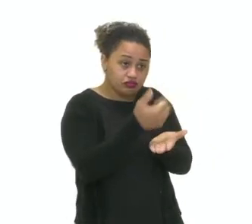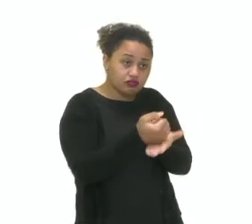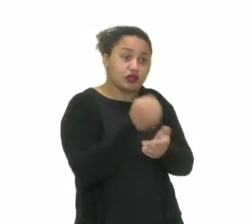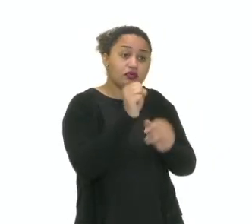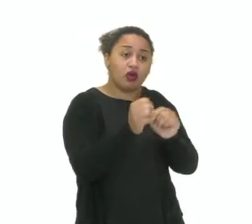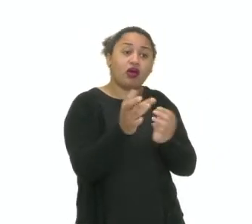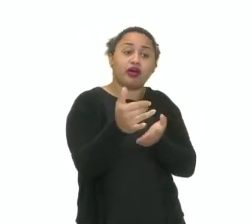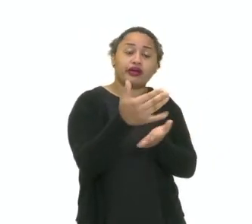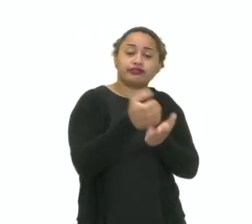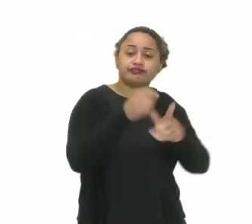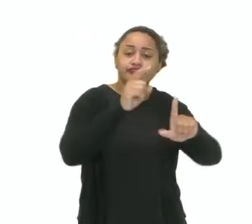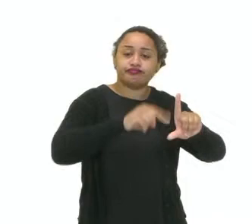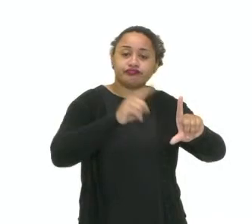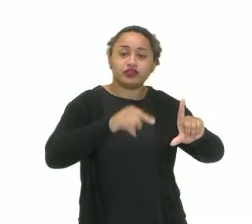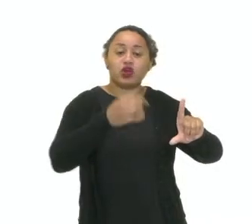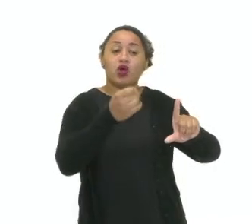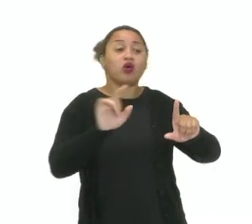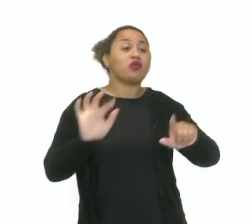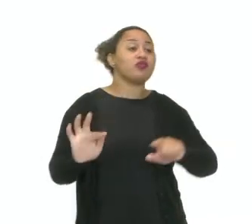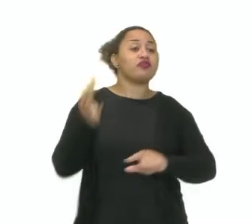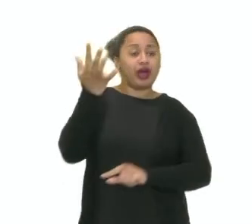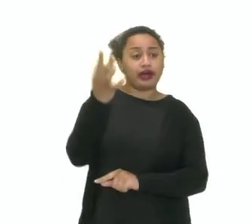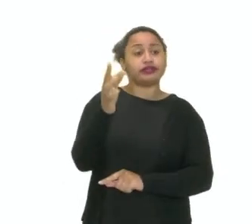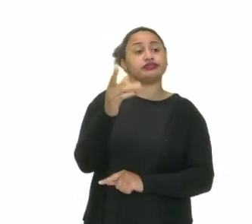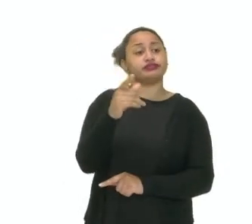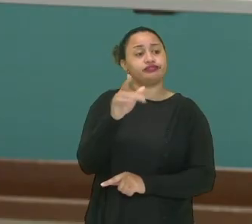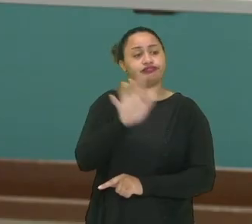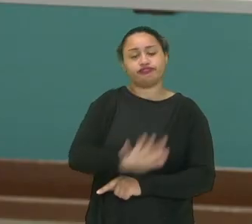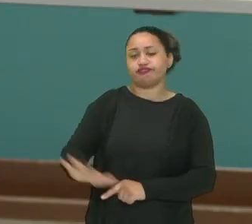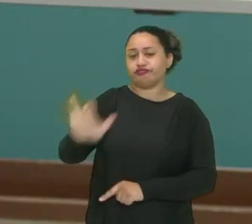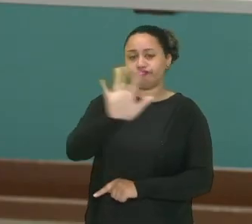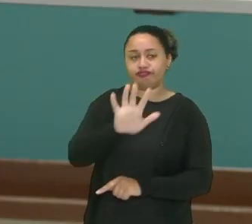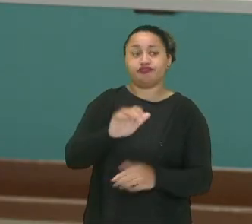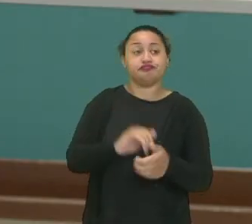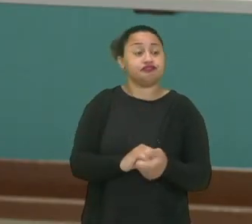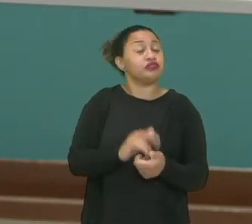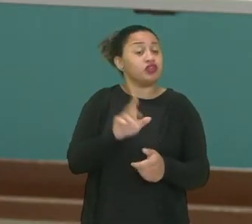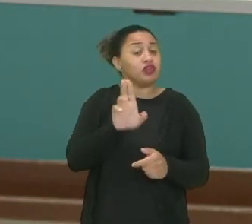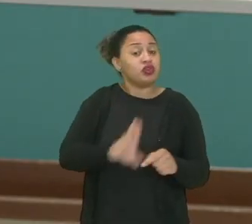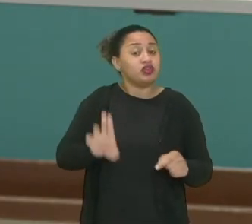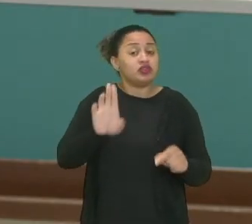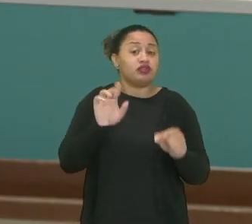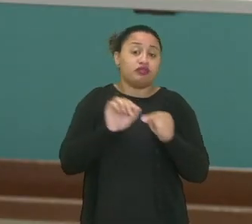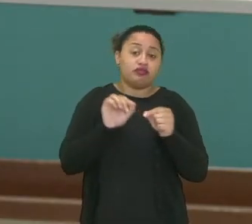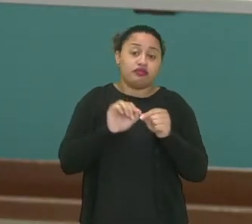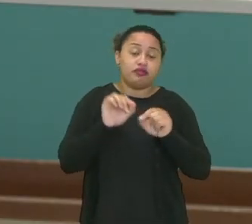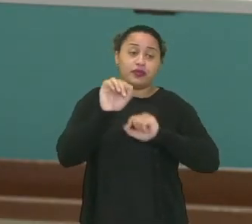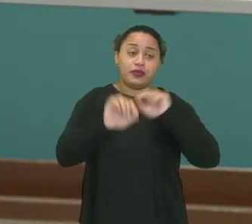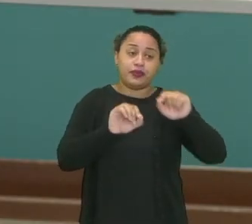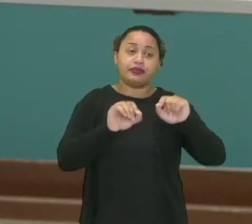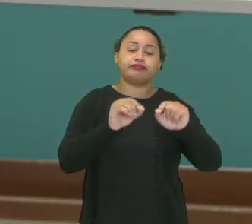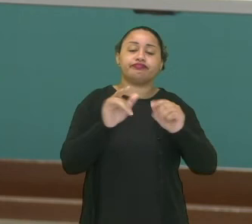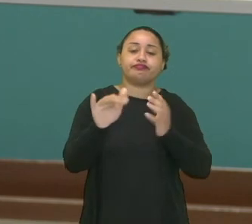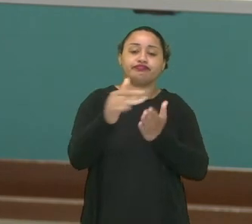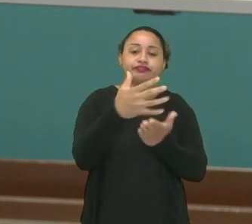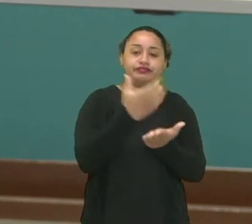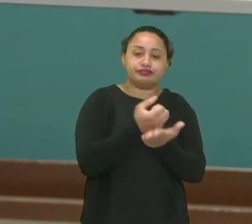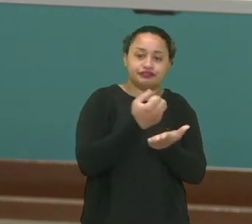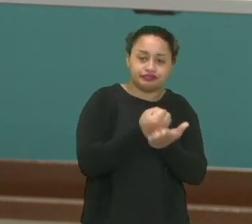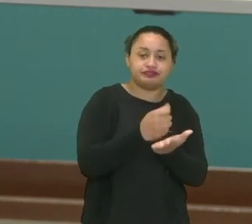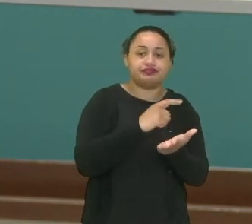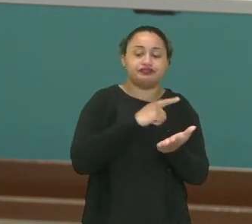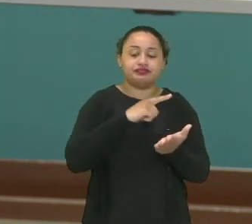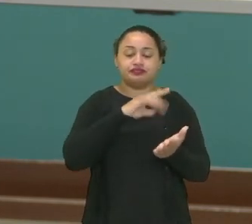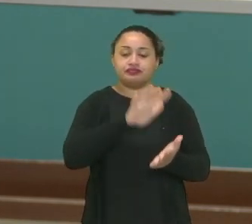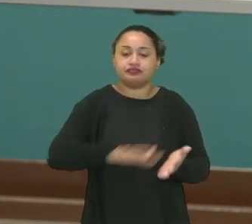dados estatísticos ou fatos notórios de domínio público. Foi exatamente o que a gente fez aqui, Usamos os dados do Panorama